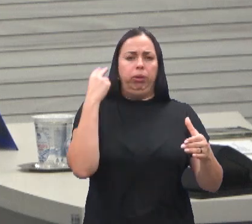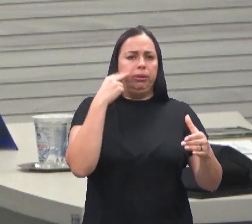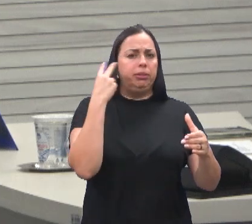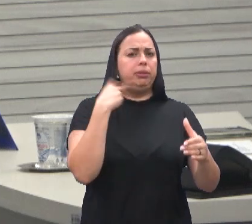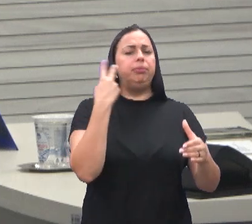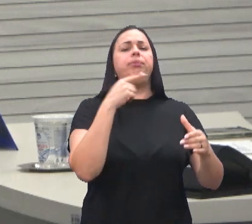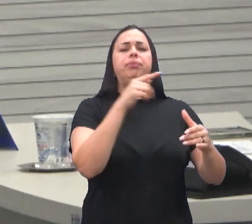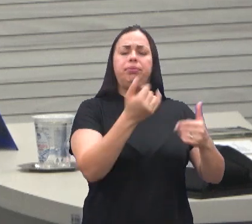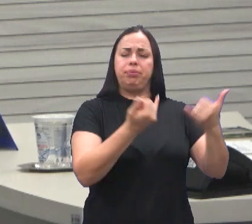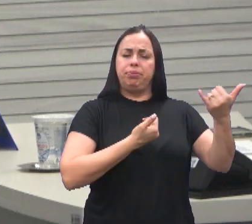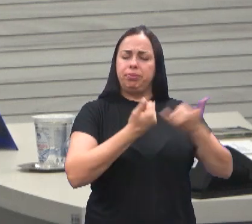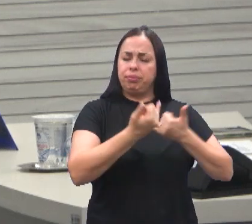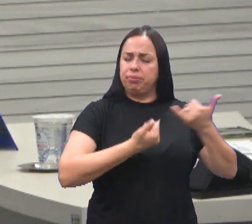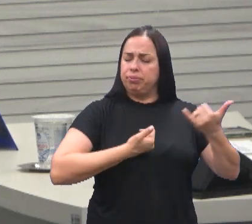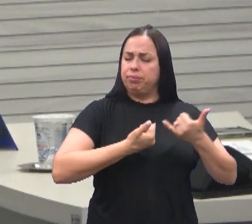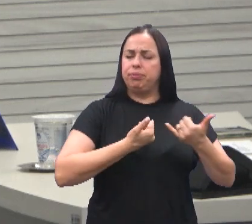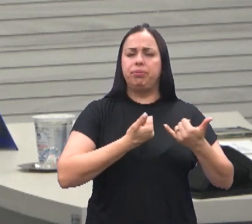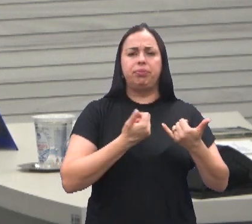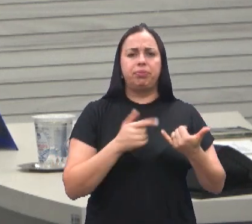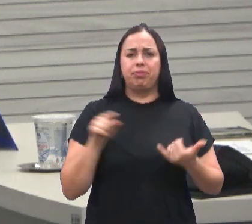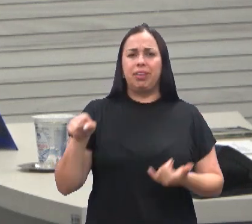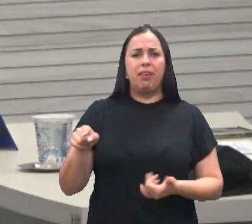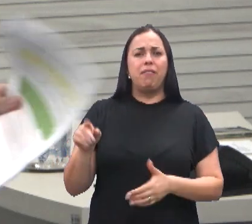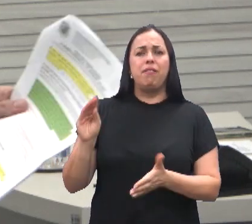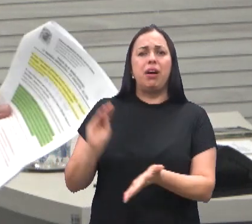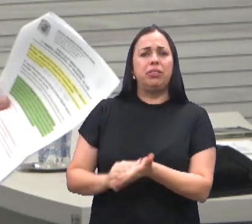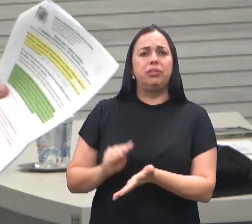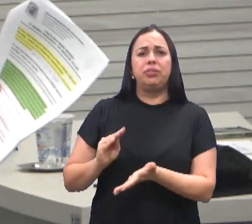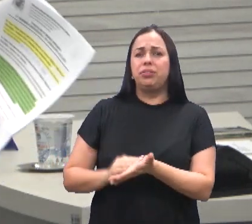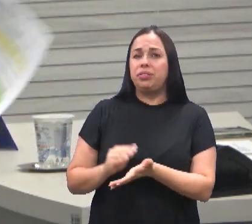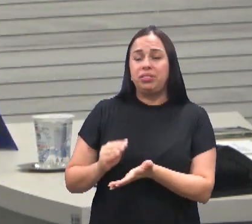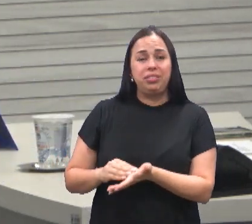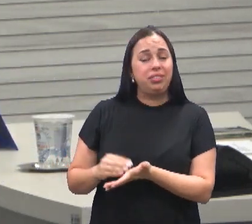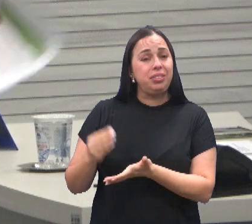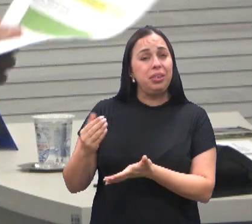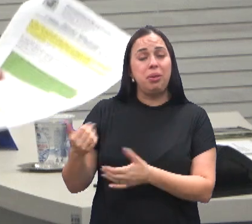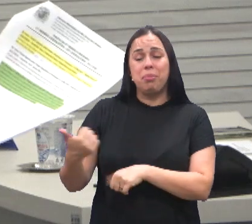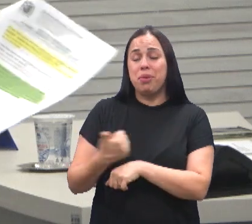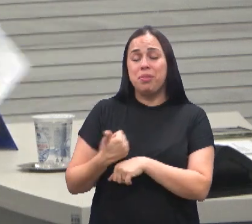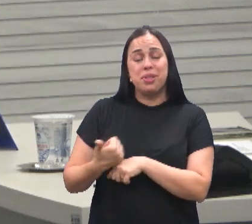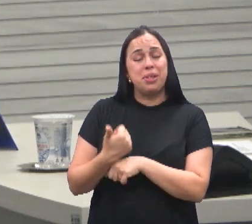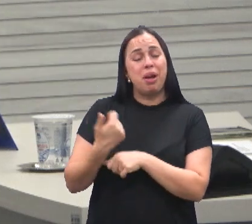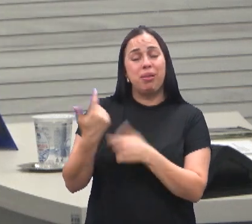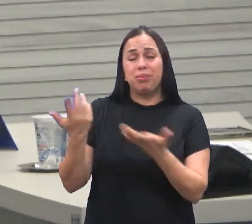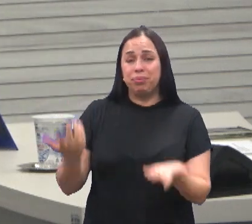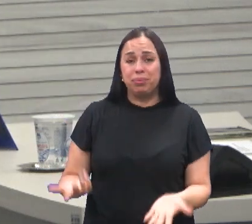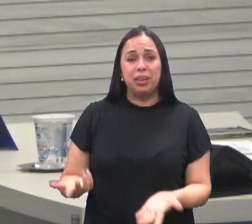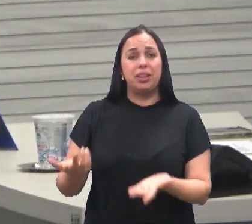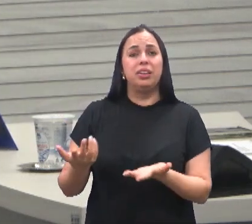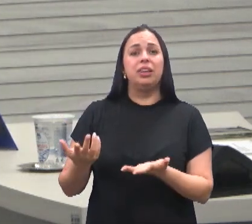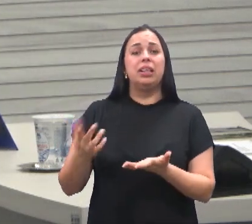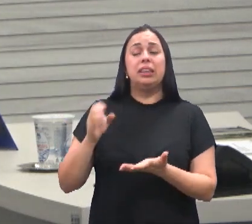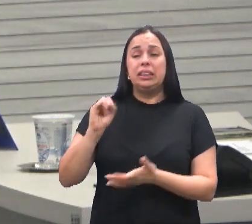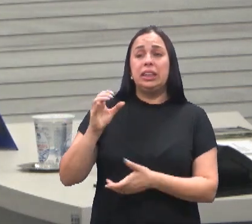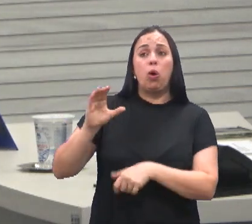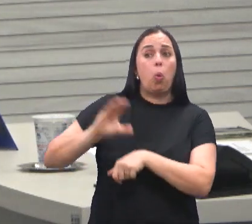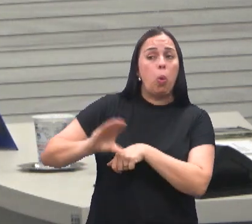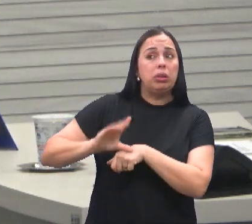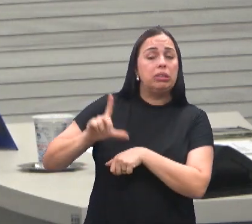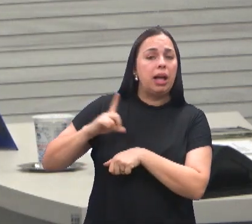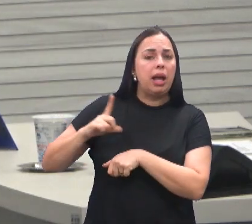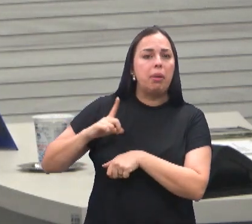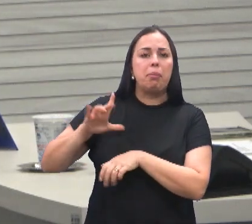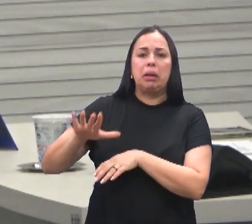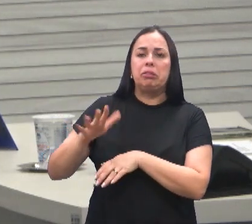individualmente. Esses profissionais não são capacitados e quando passam por uma capacitação também não resolve nada. Então, a gente já comprovou,